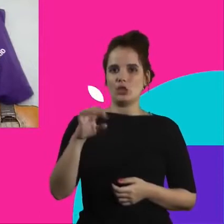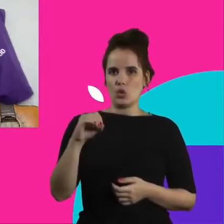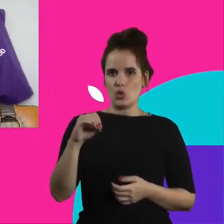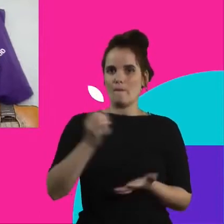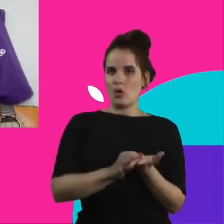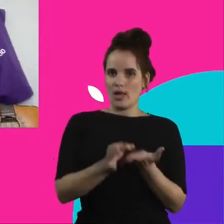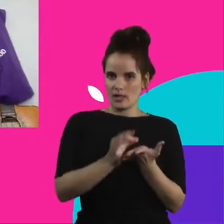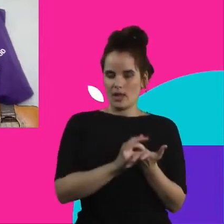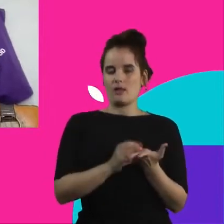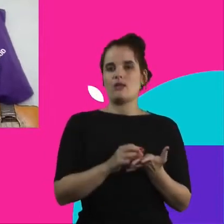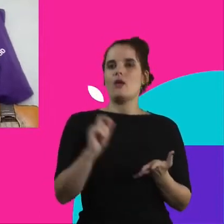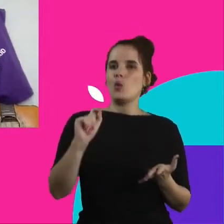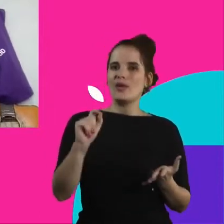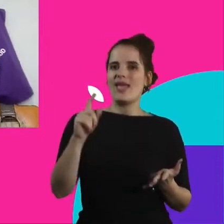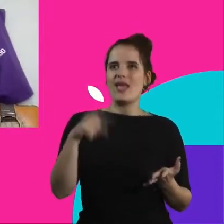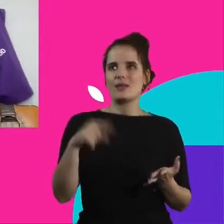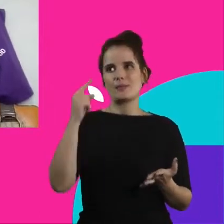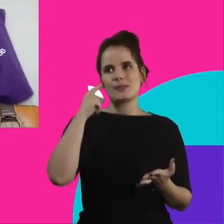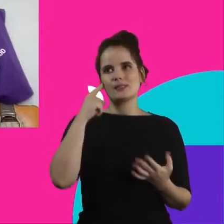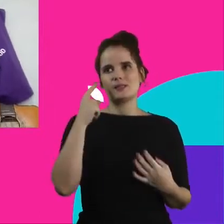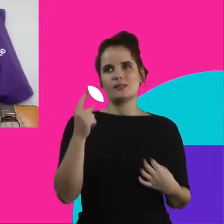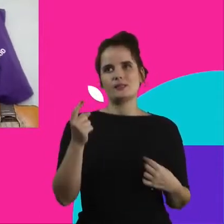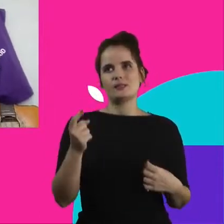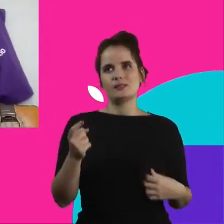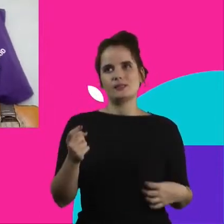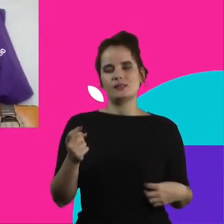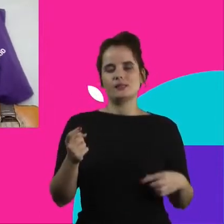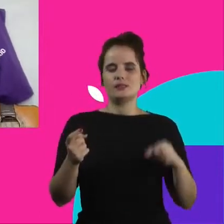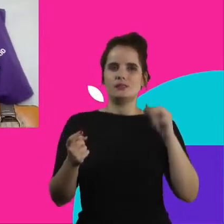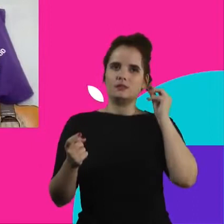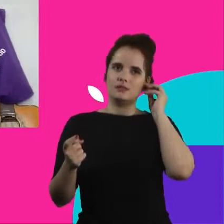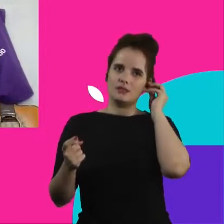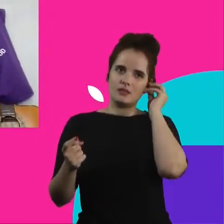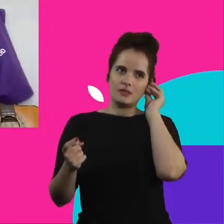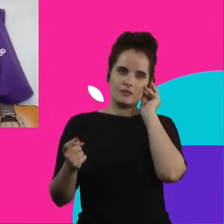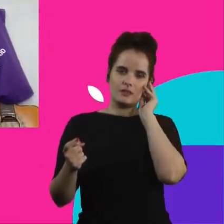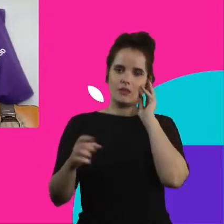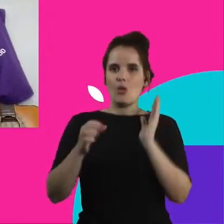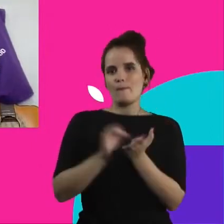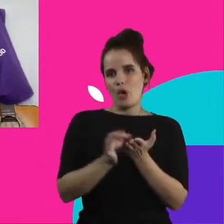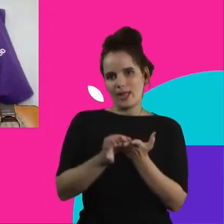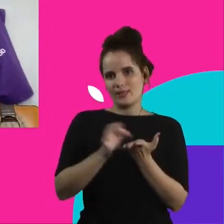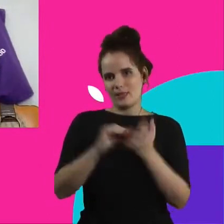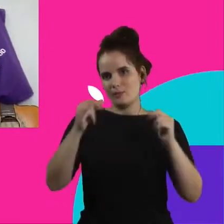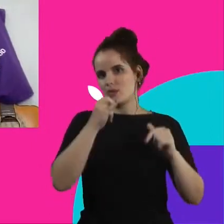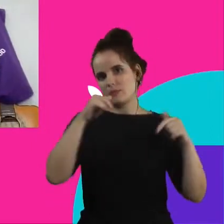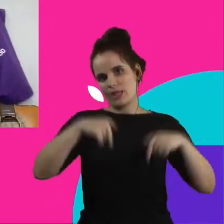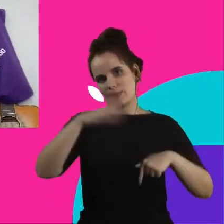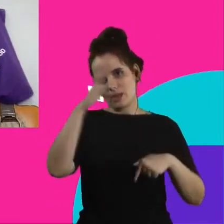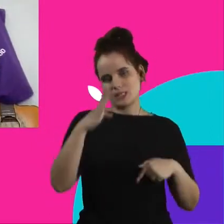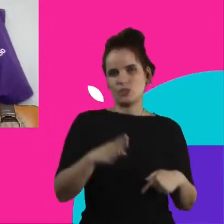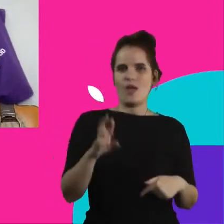um pouco da solidez das moedas fiduciárias, que a gente chama, né? Que seria o real no Brasil, o dólar nos